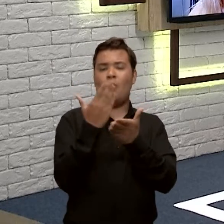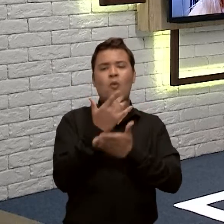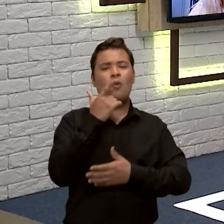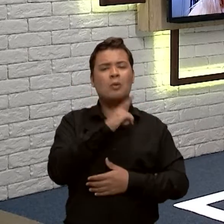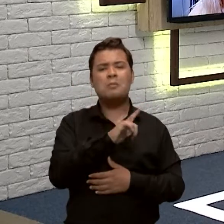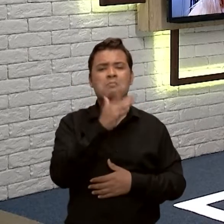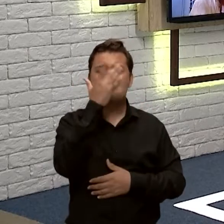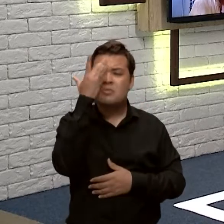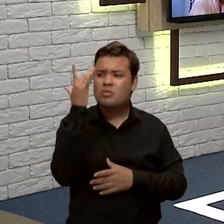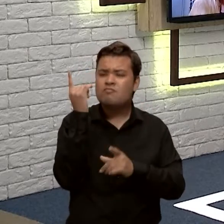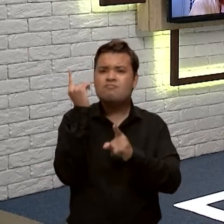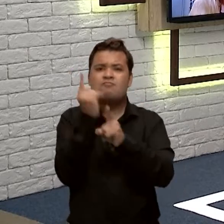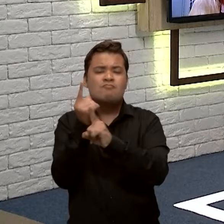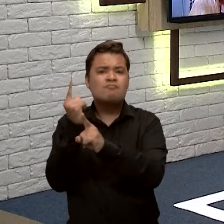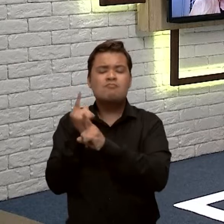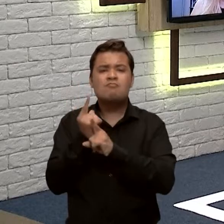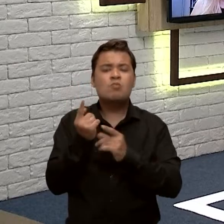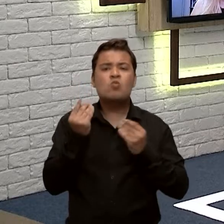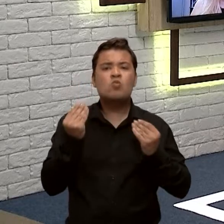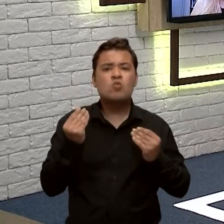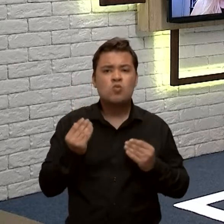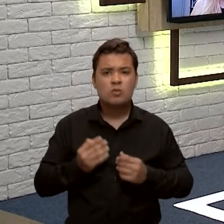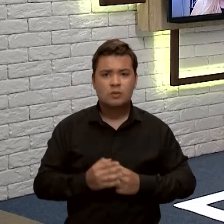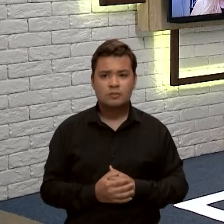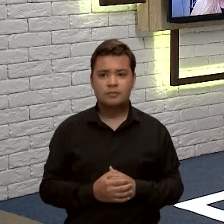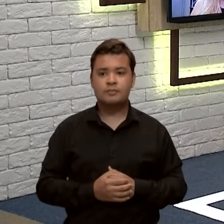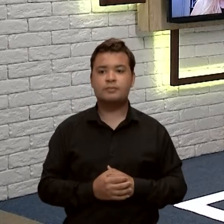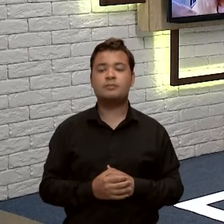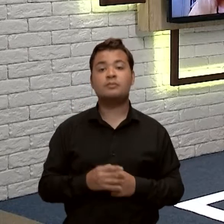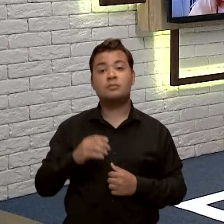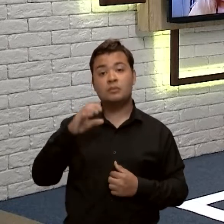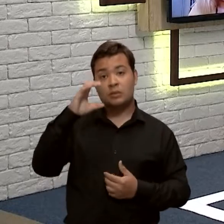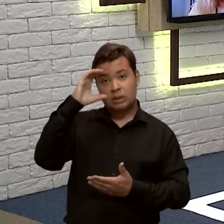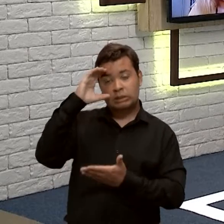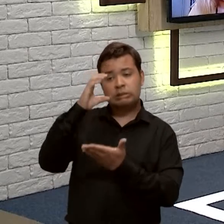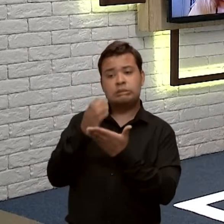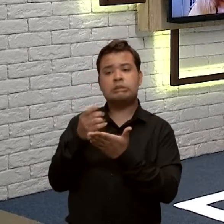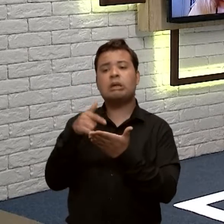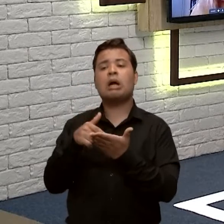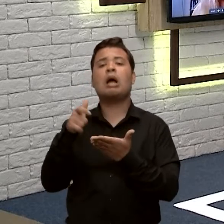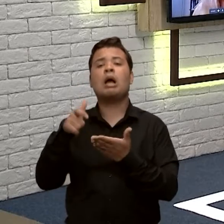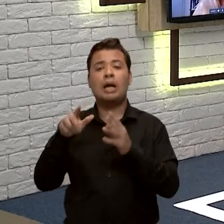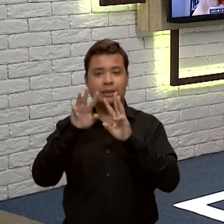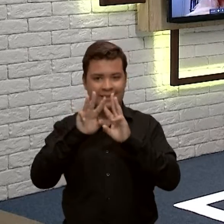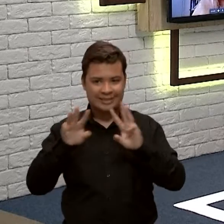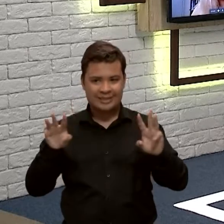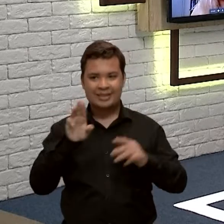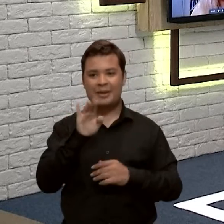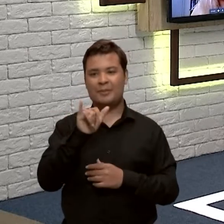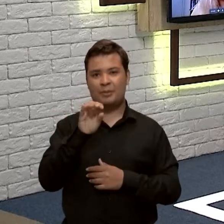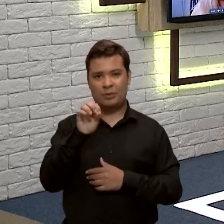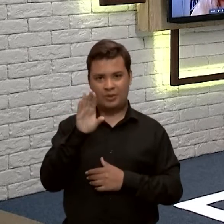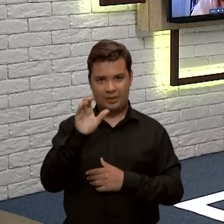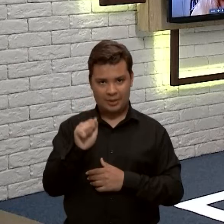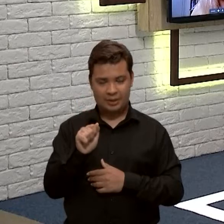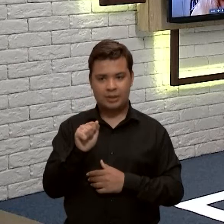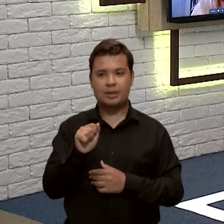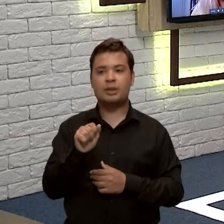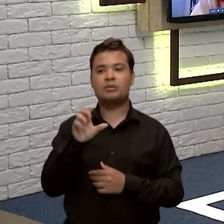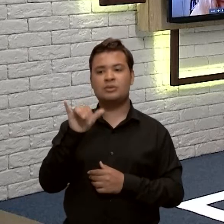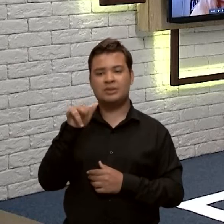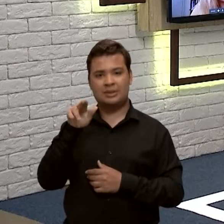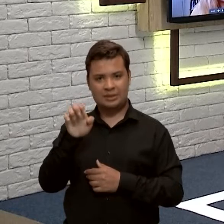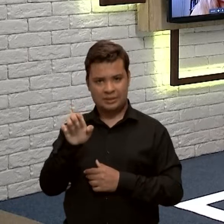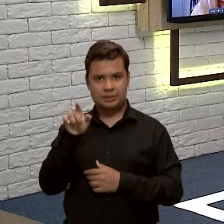podem encontrar. Então, a tese está no site da biblioteca, no CIB, Banco de Teses, né? Então,